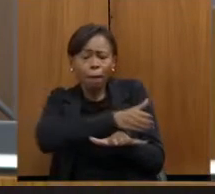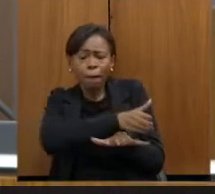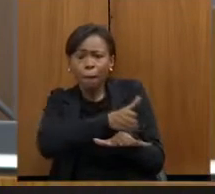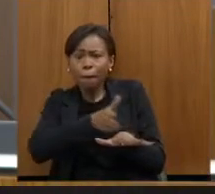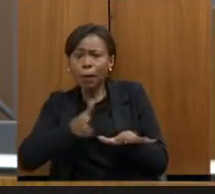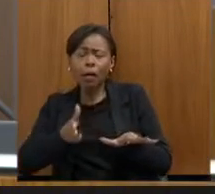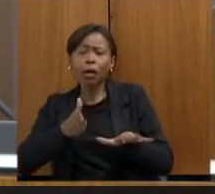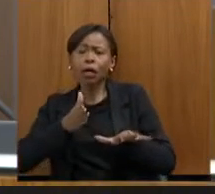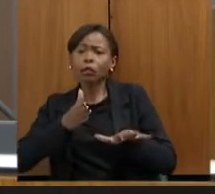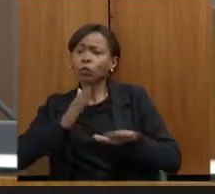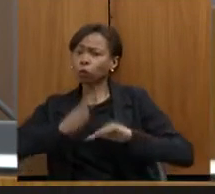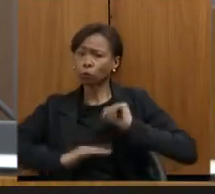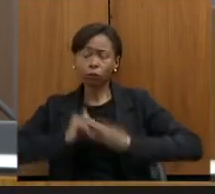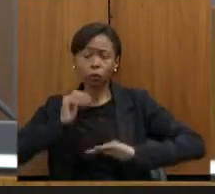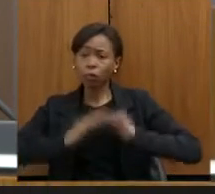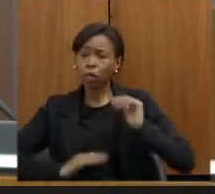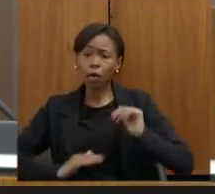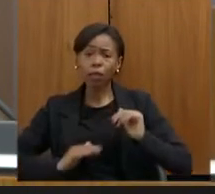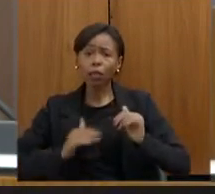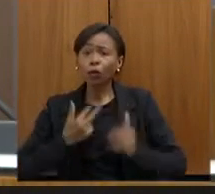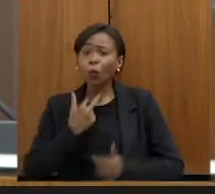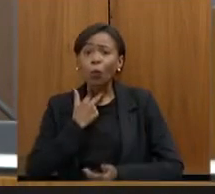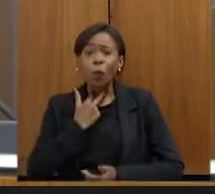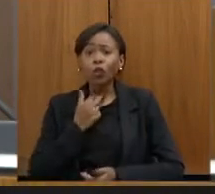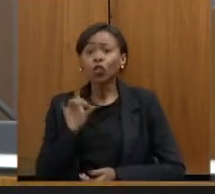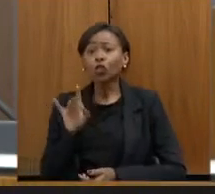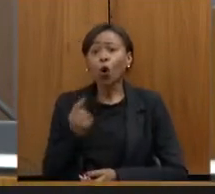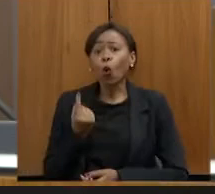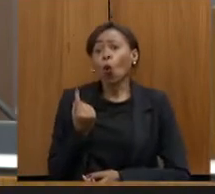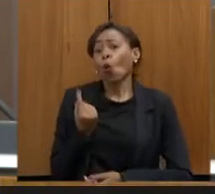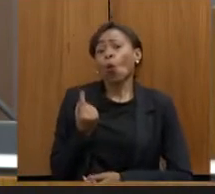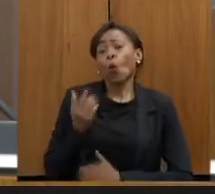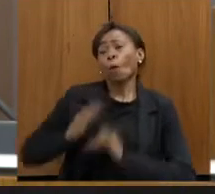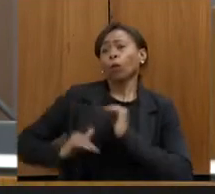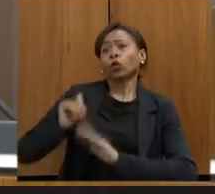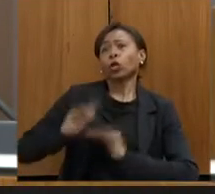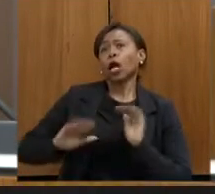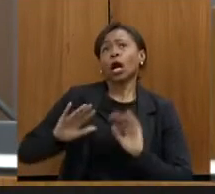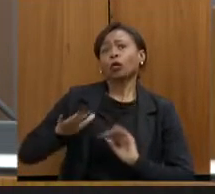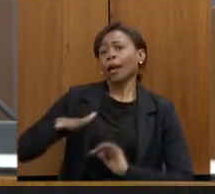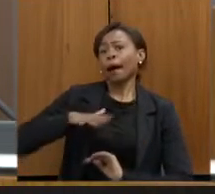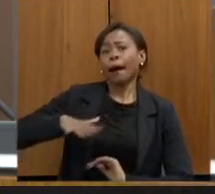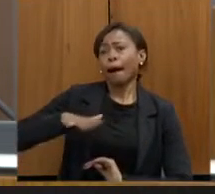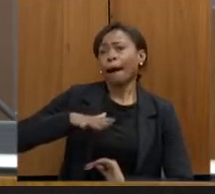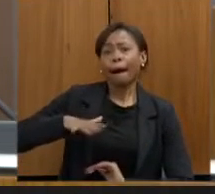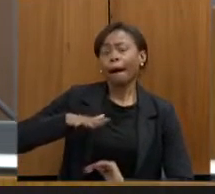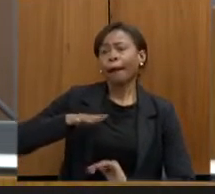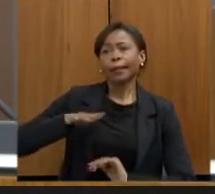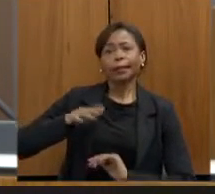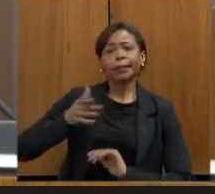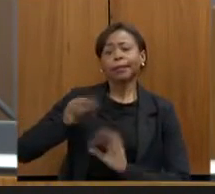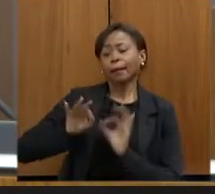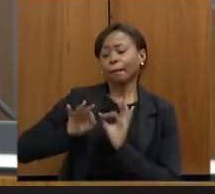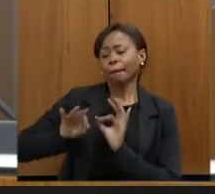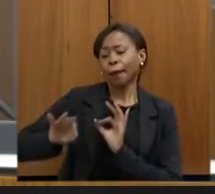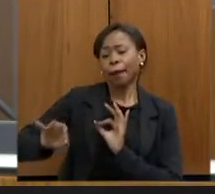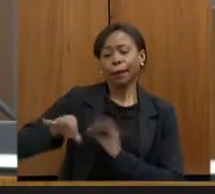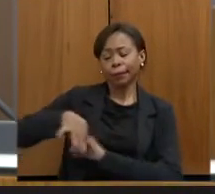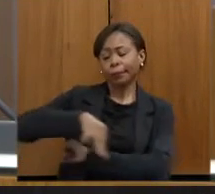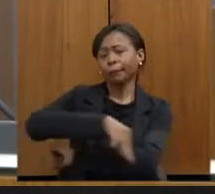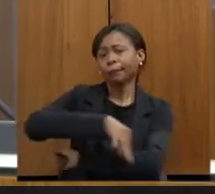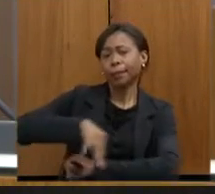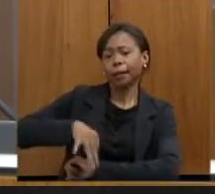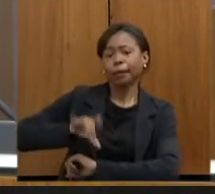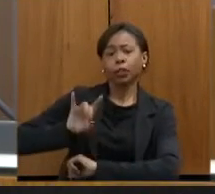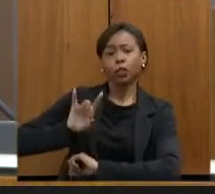hoje ter uma equipe que só me entregue medição. Eu tenho que ter uma equipe que faça um cadastro fidedigno,